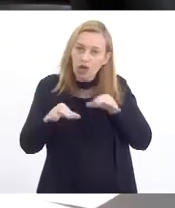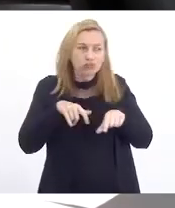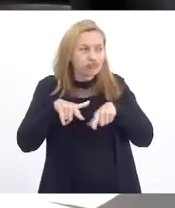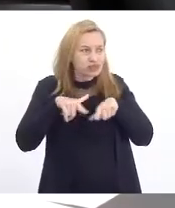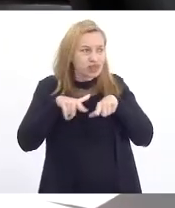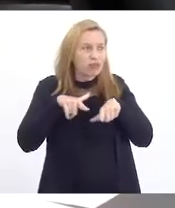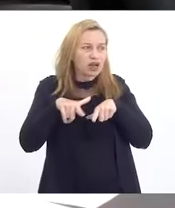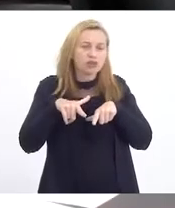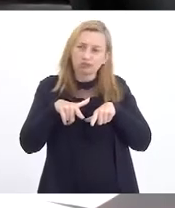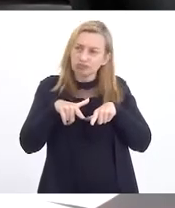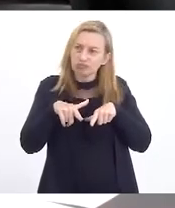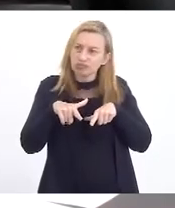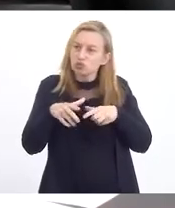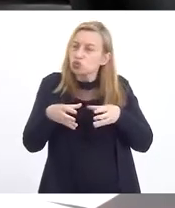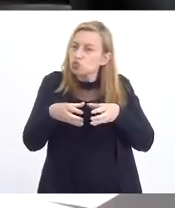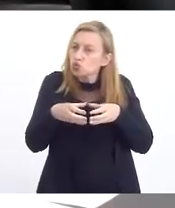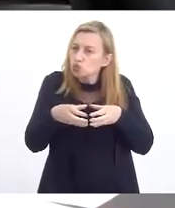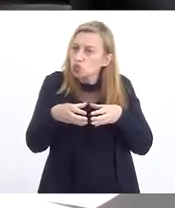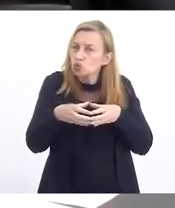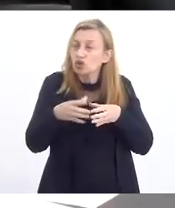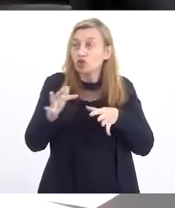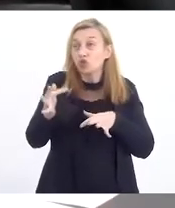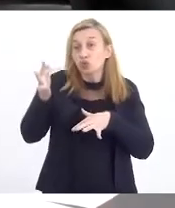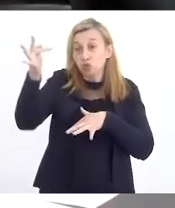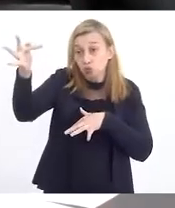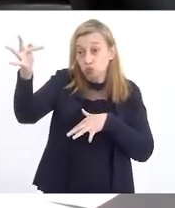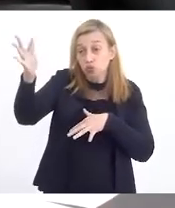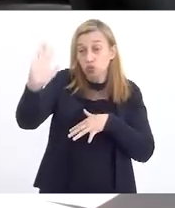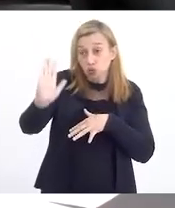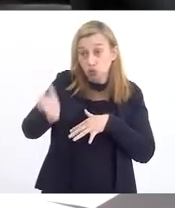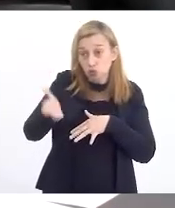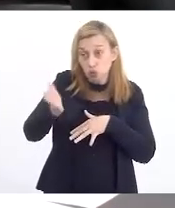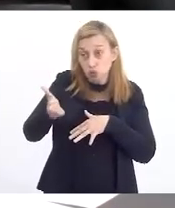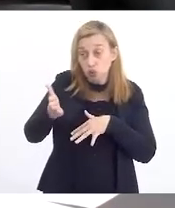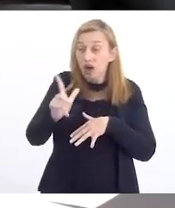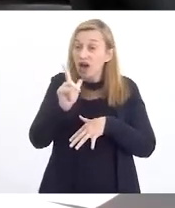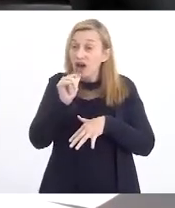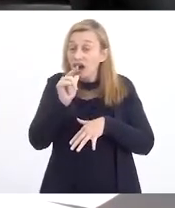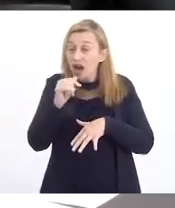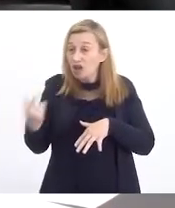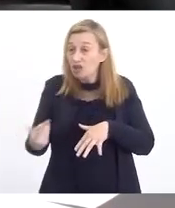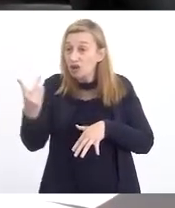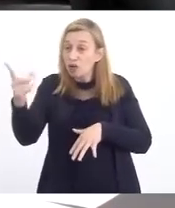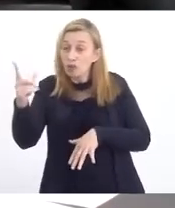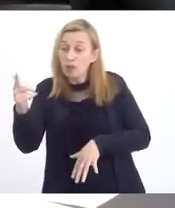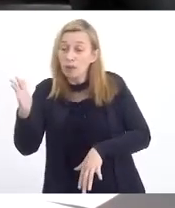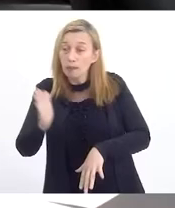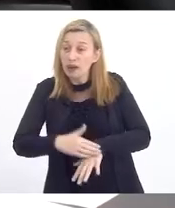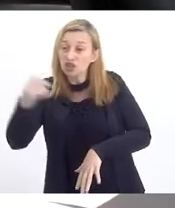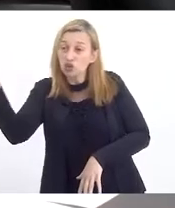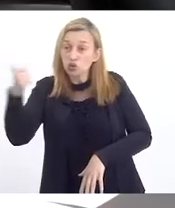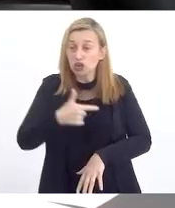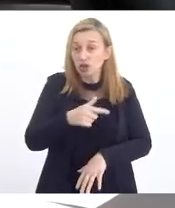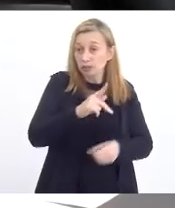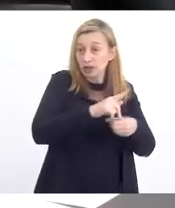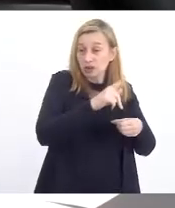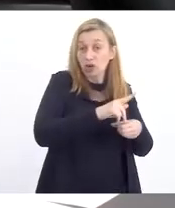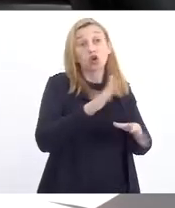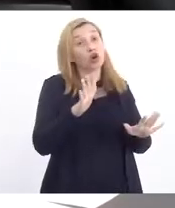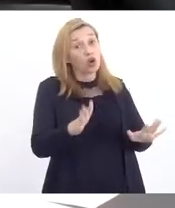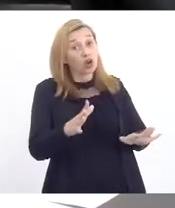efetivo, já que a tendência futura é a água valer mais que o petróleo. Olha que o petróleo está $80 o barril.